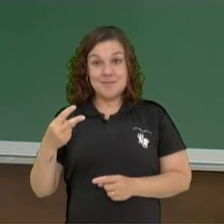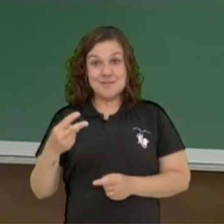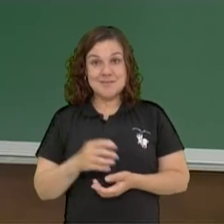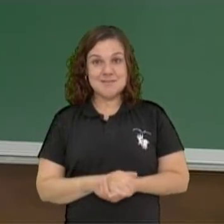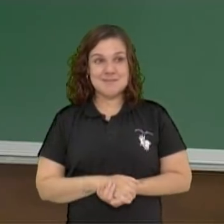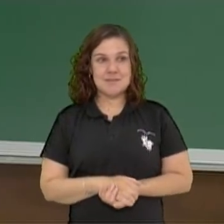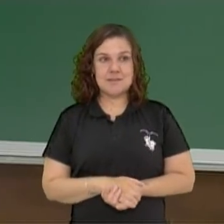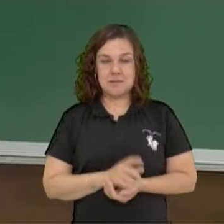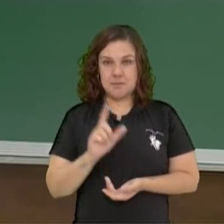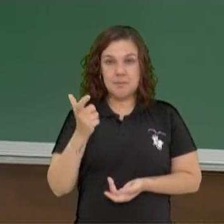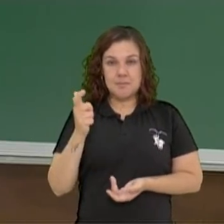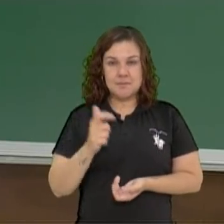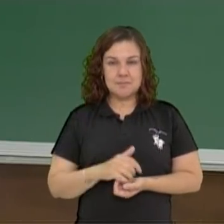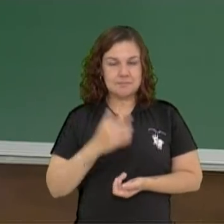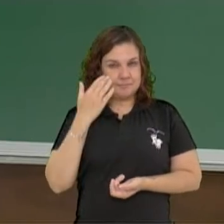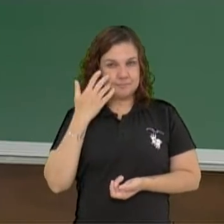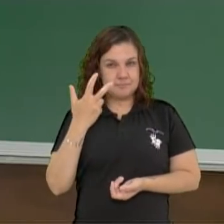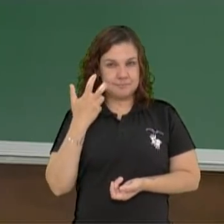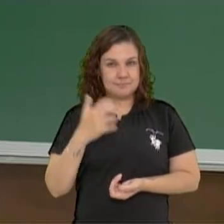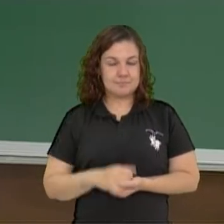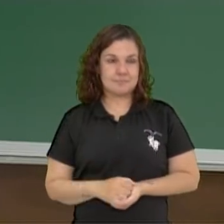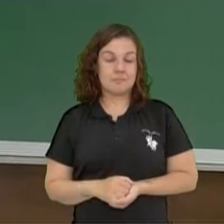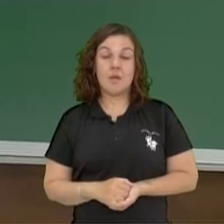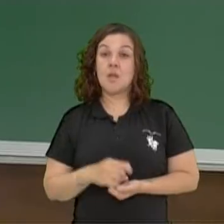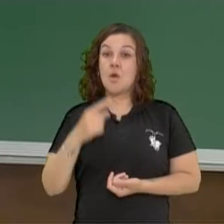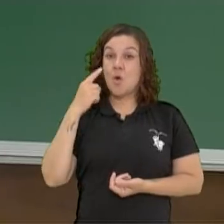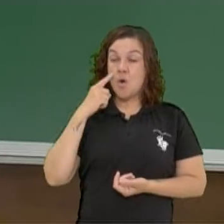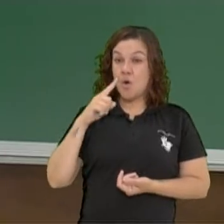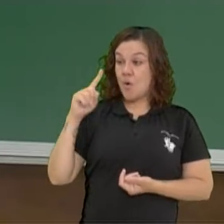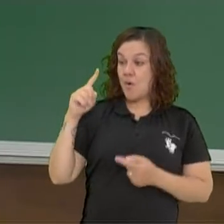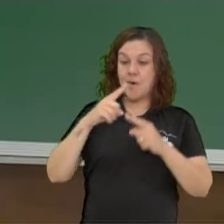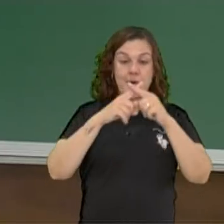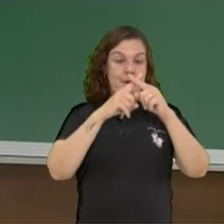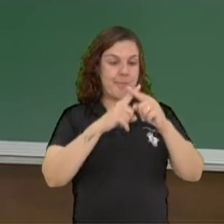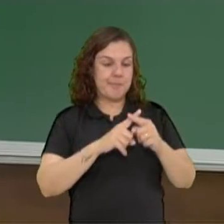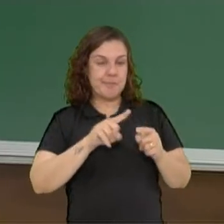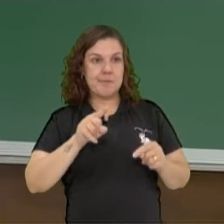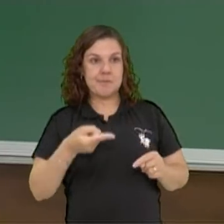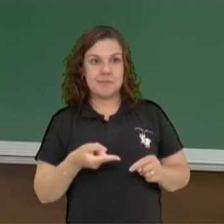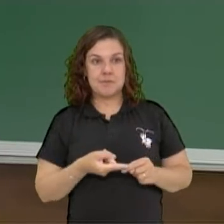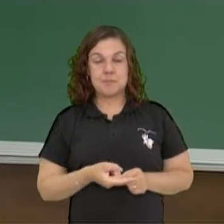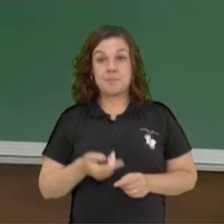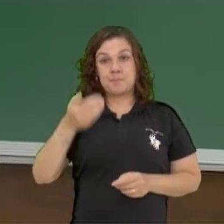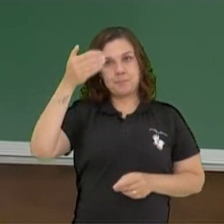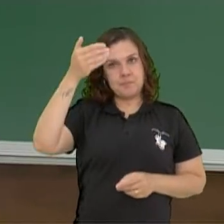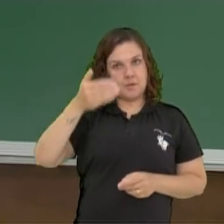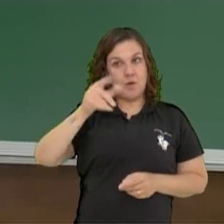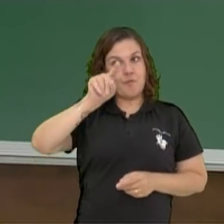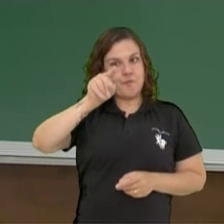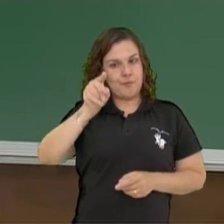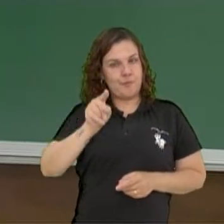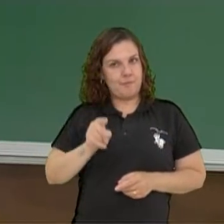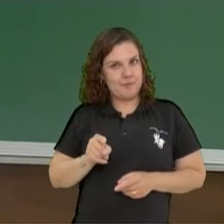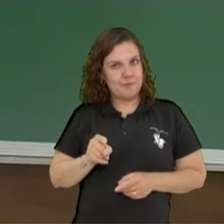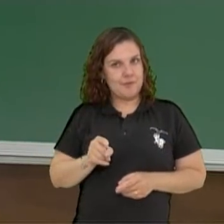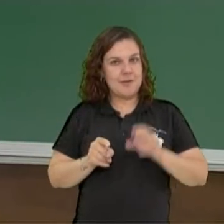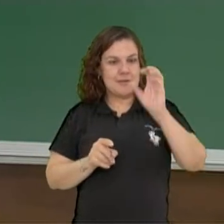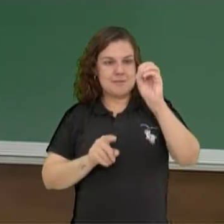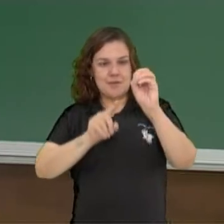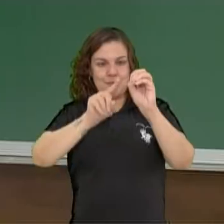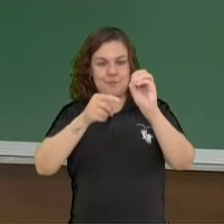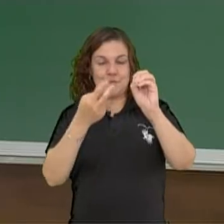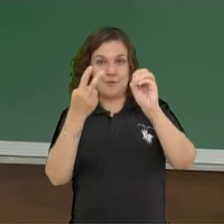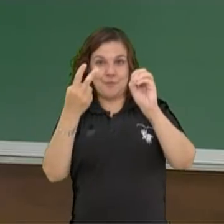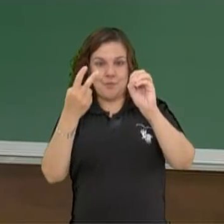0,2. Percebeu? Aí, olha a multiplicação com vírgula aqui, 0,2 vezes